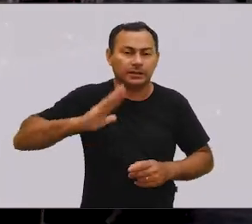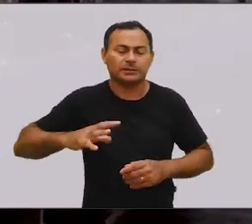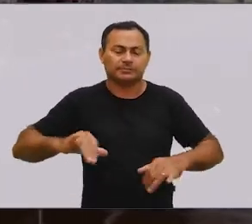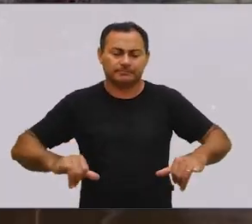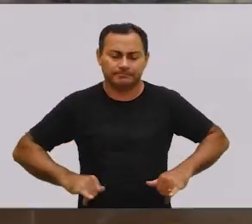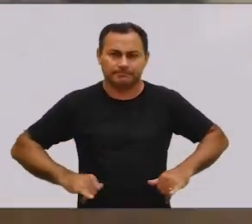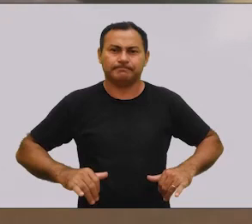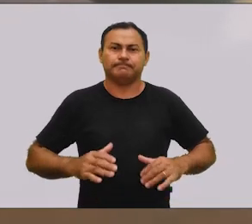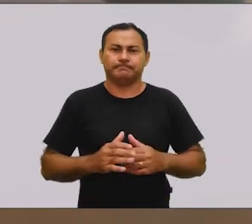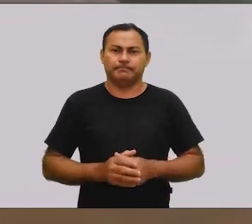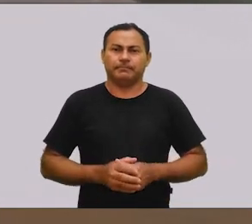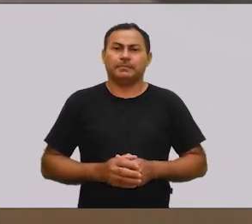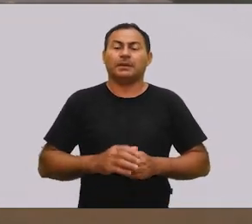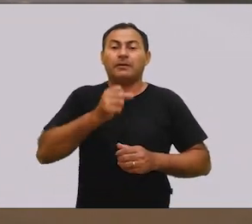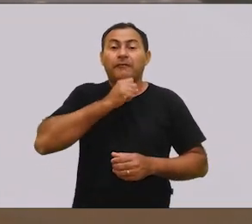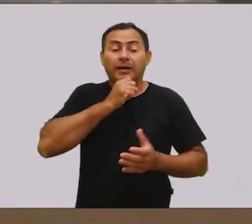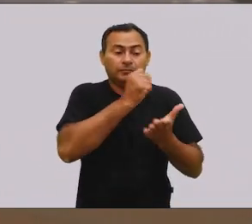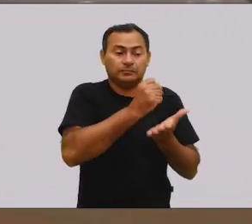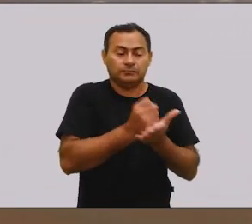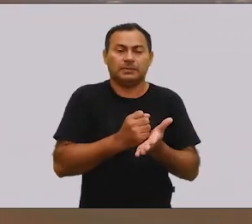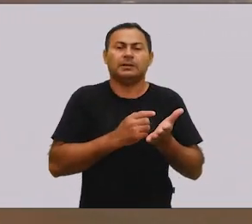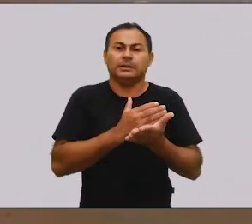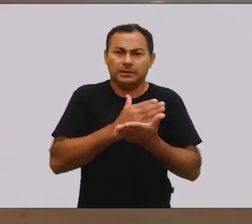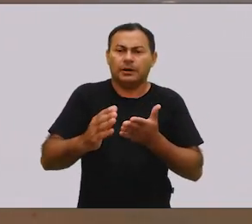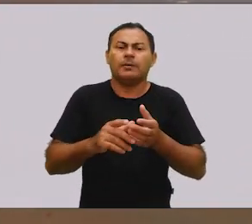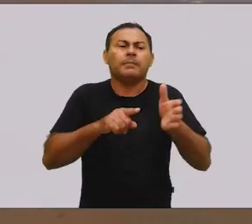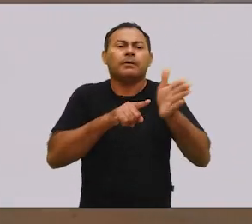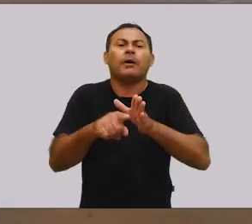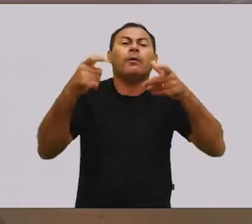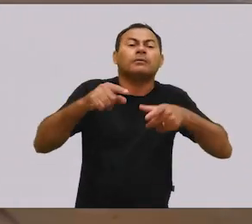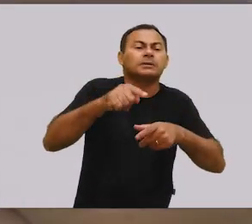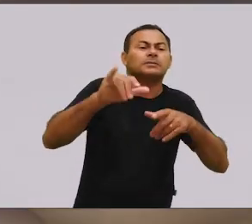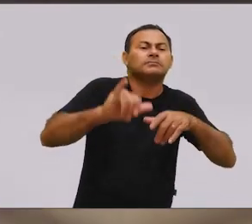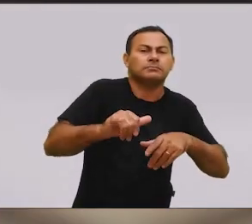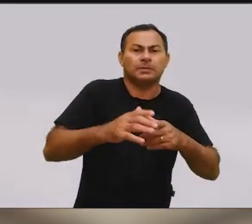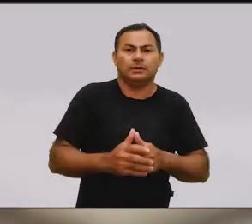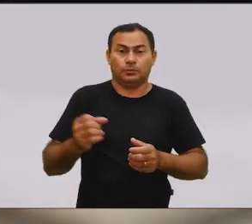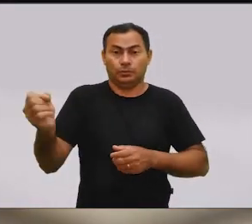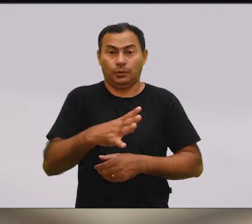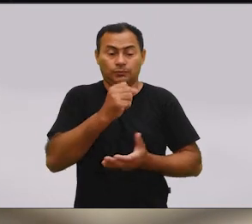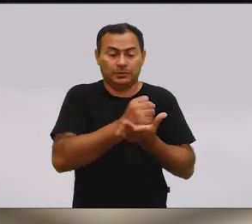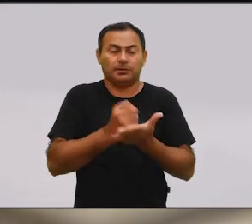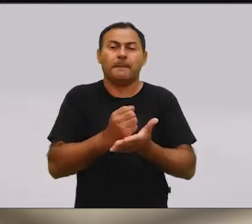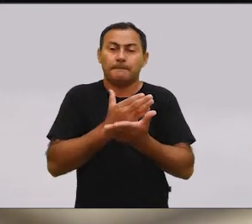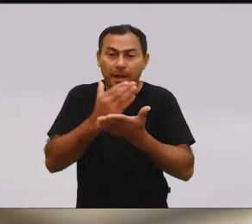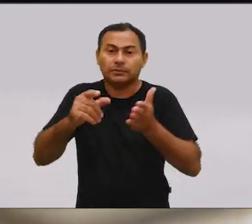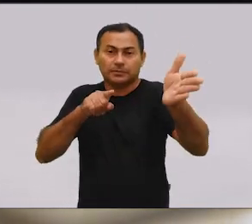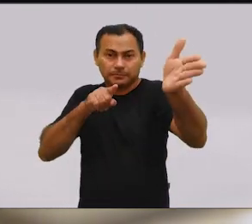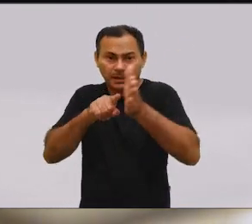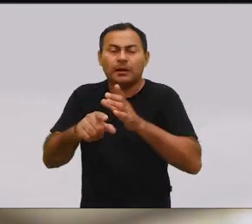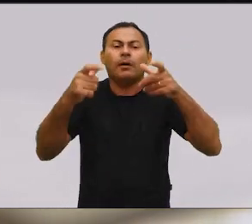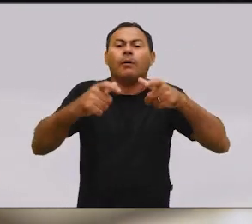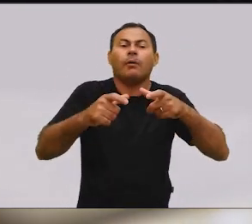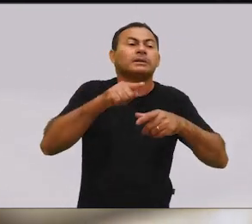feridas. O Velho Testamento se inicia com a pergunta: onde está você? E o Novo Testamento se inicia com a